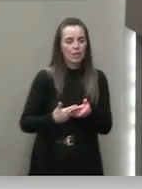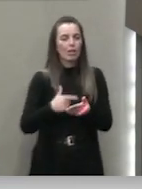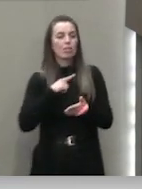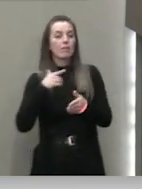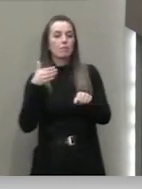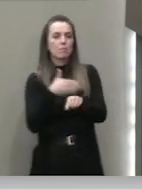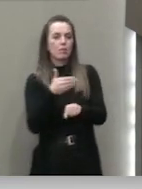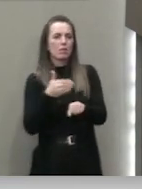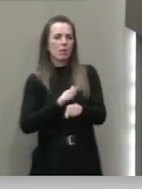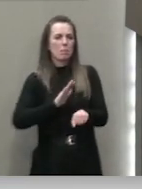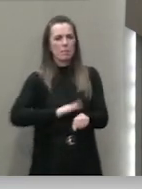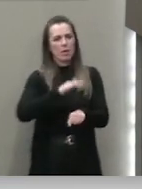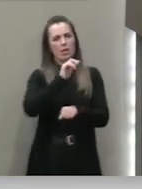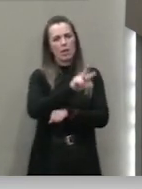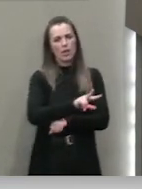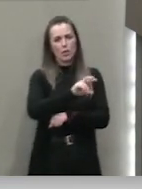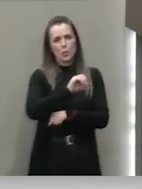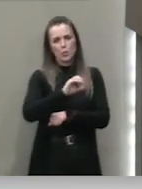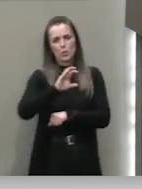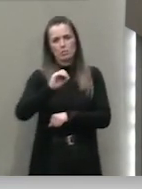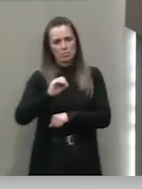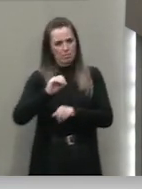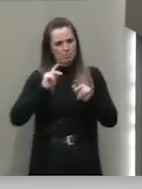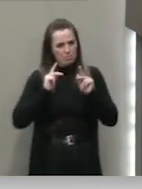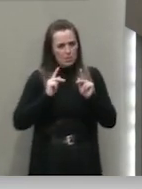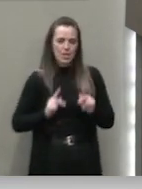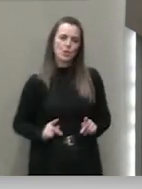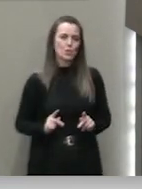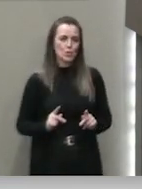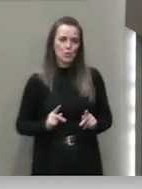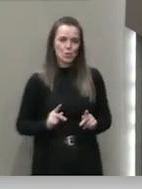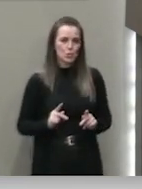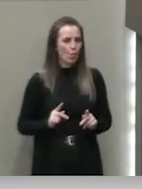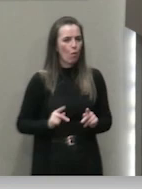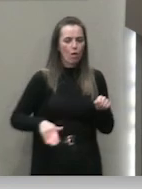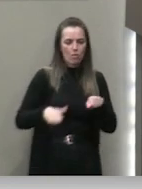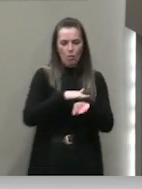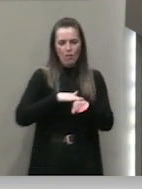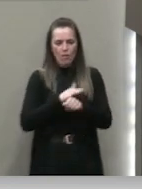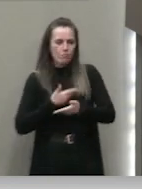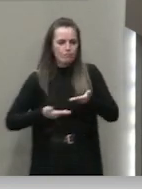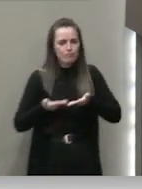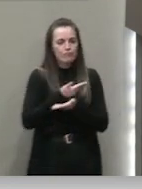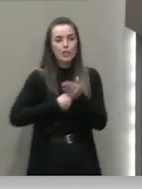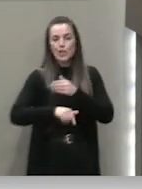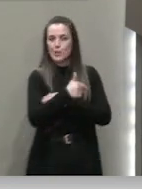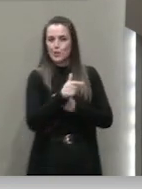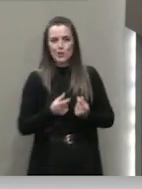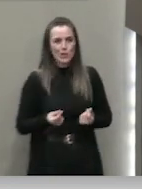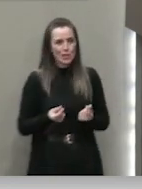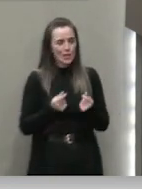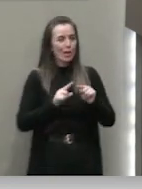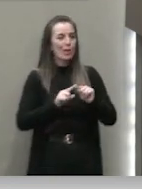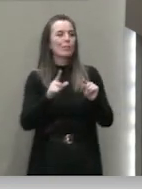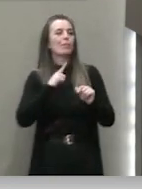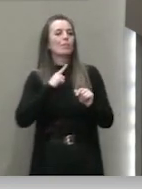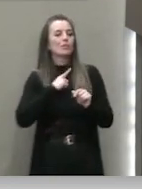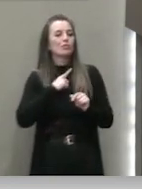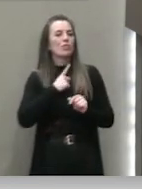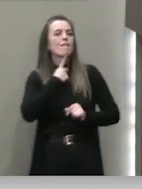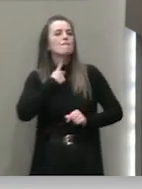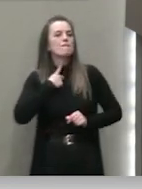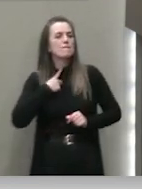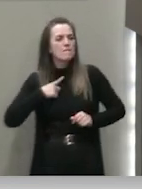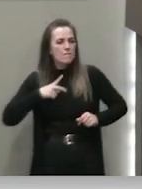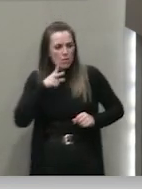participação de mais de 200 pessoas construindo, sem dinheiro, mas com muita vontade